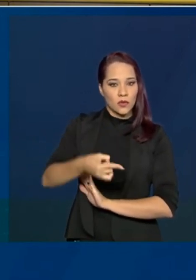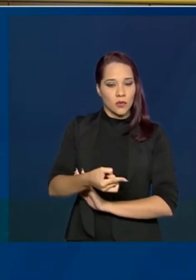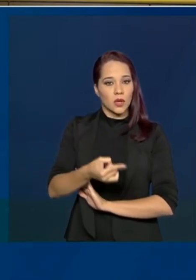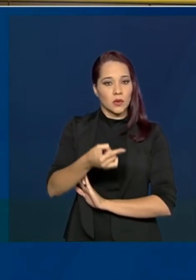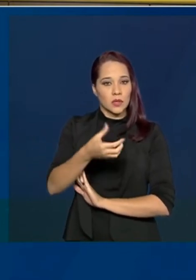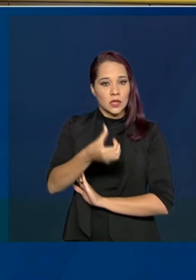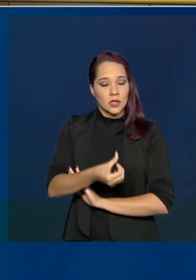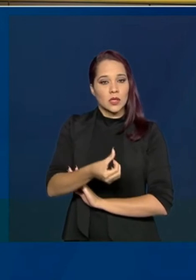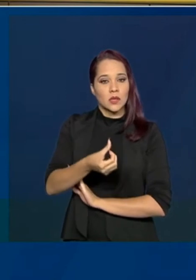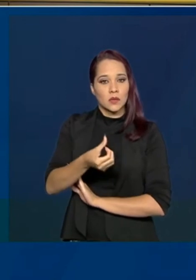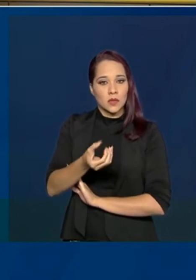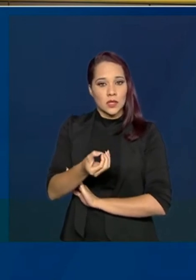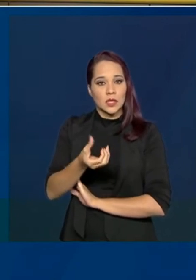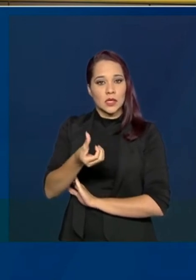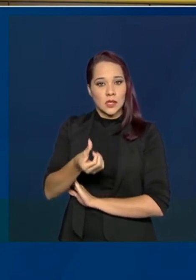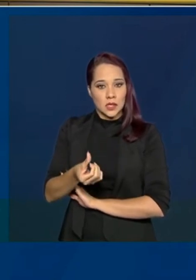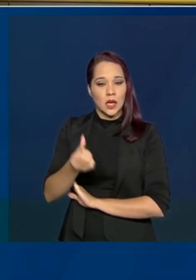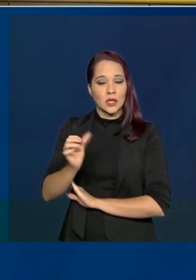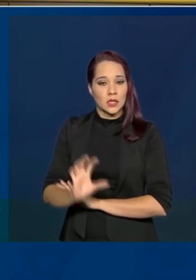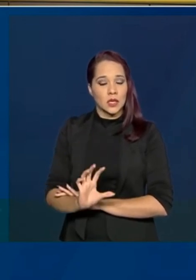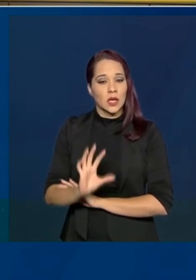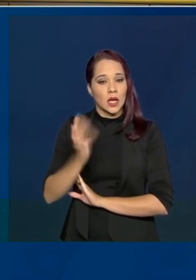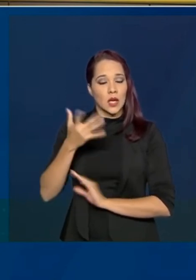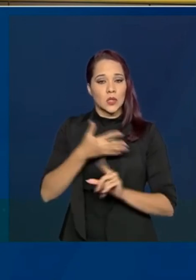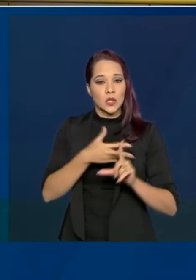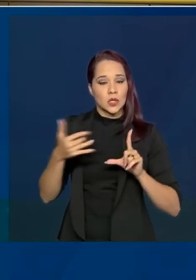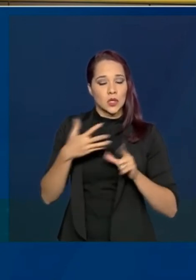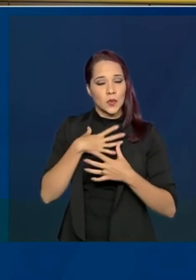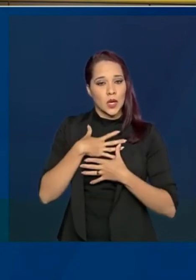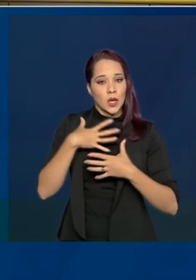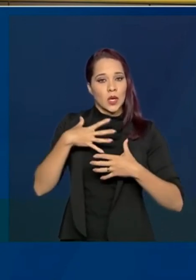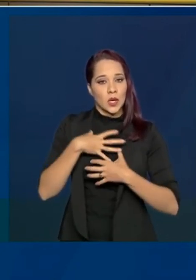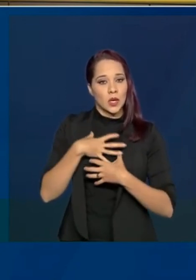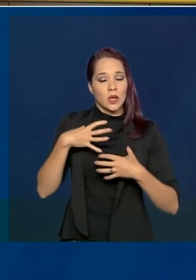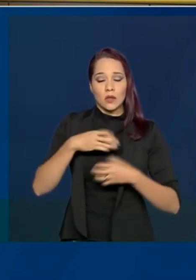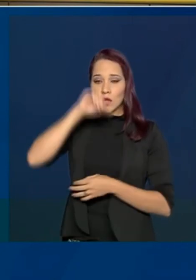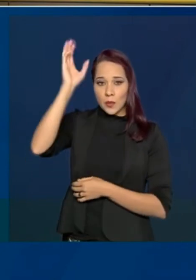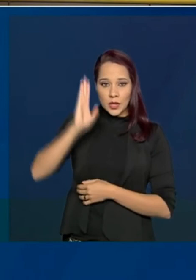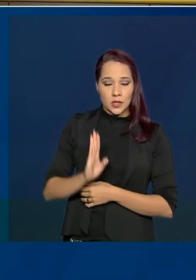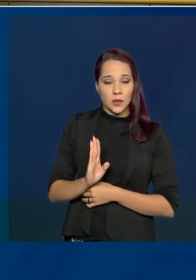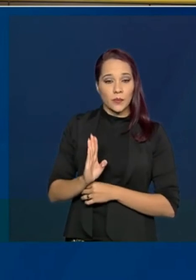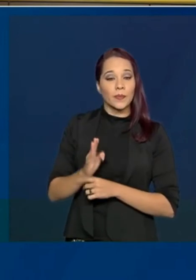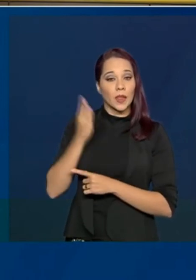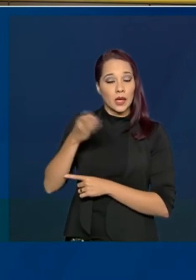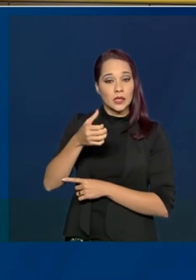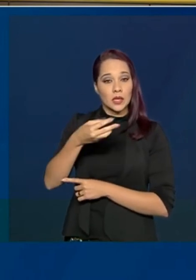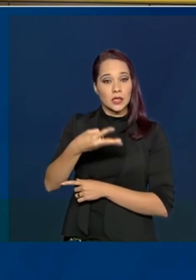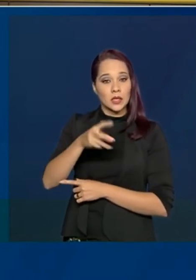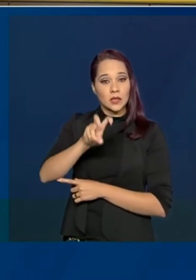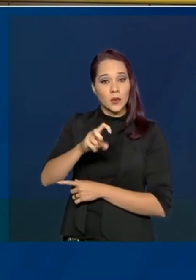669.606 casos de Covid, de síndrome respiratória aguda grave no Brasil, dos quais